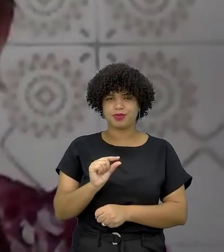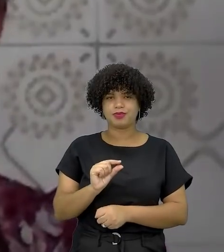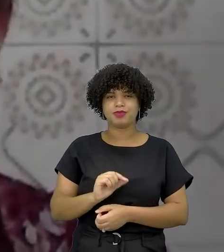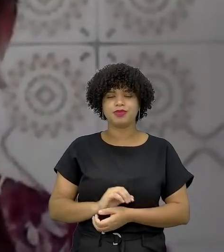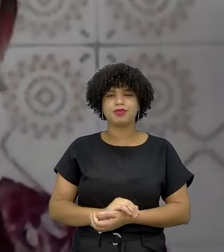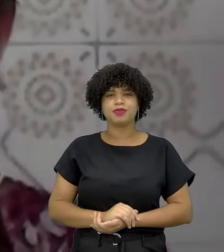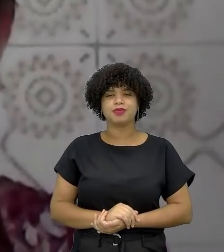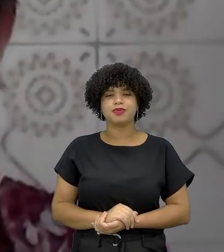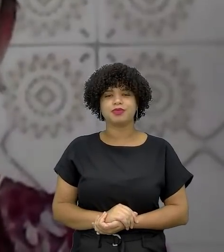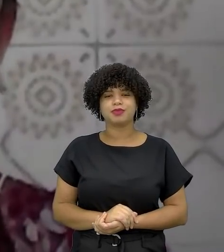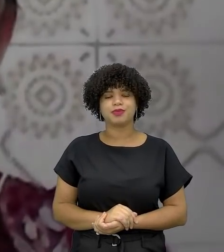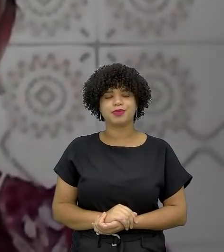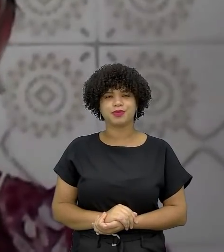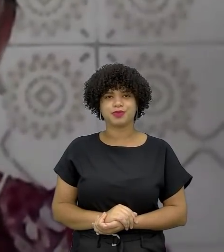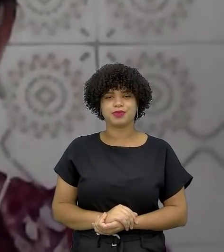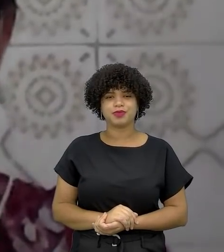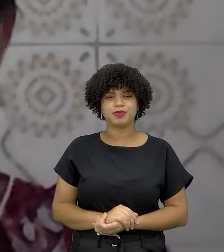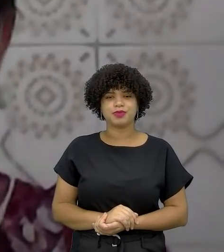gentileza.